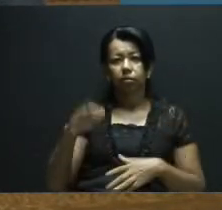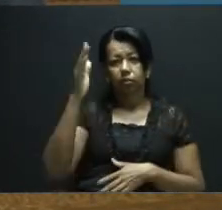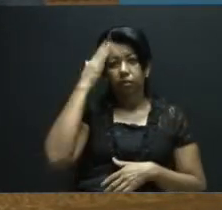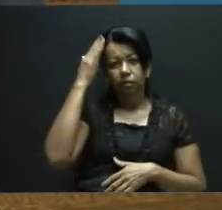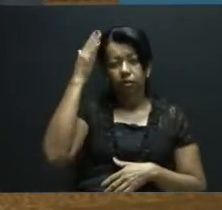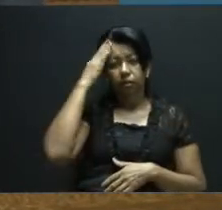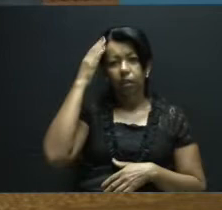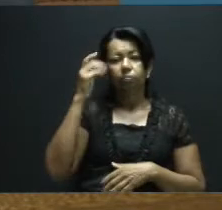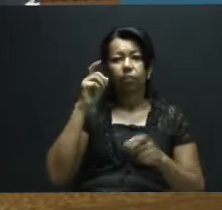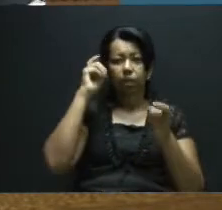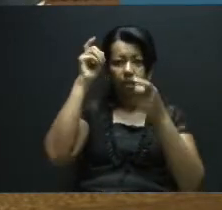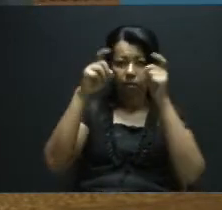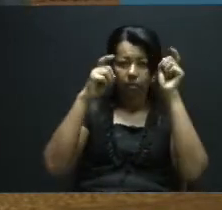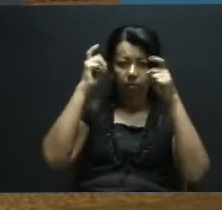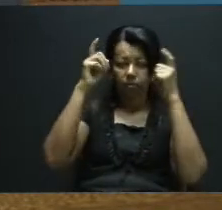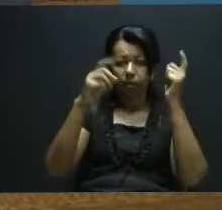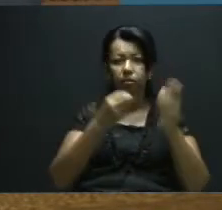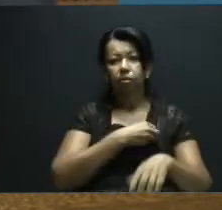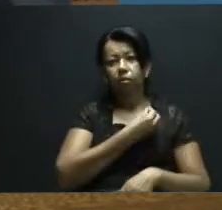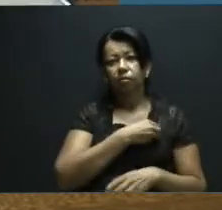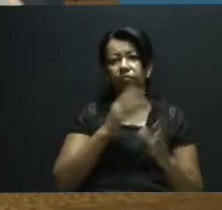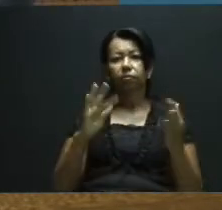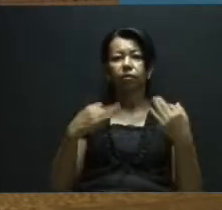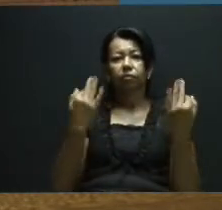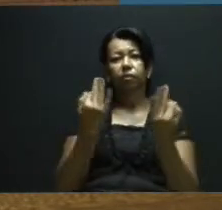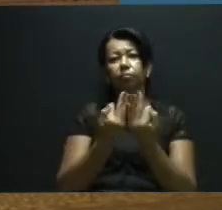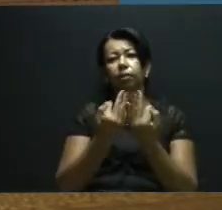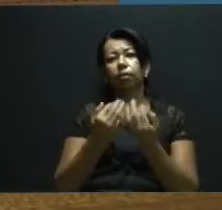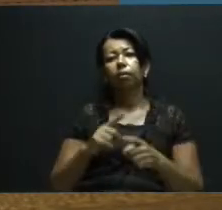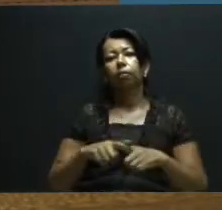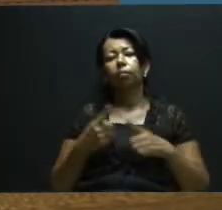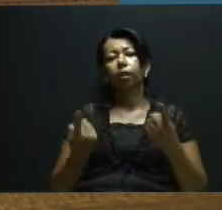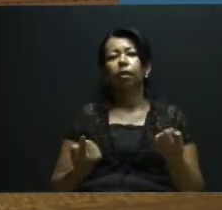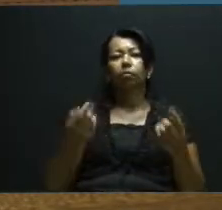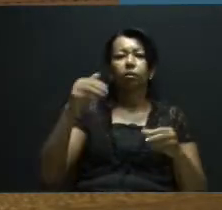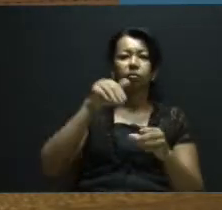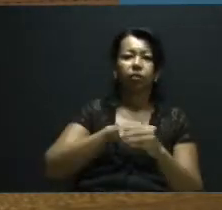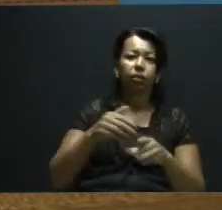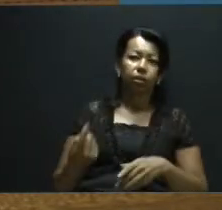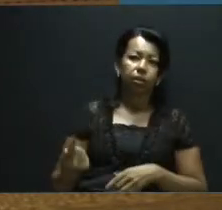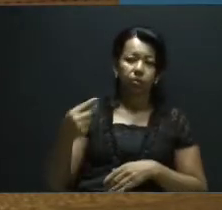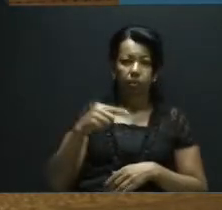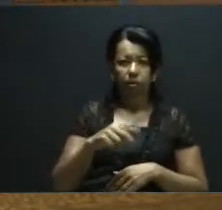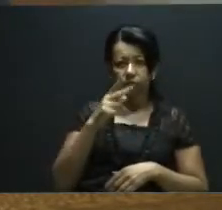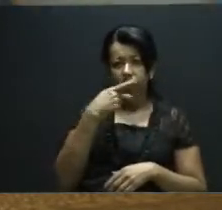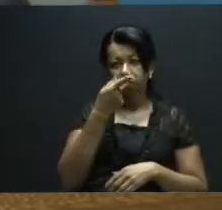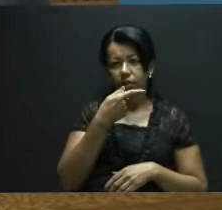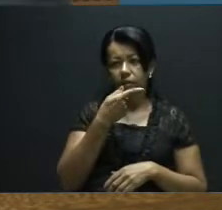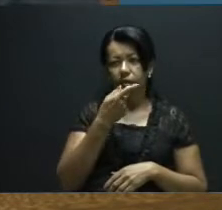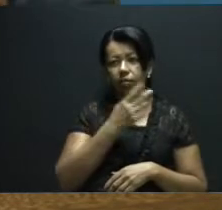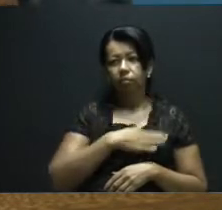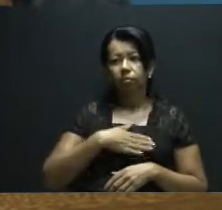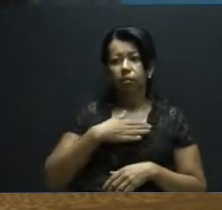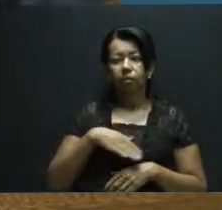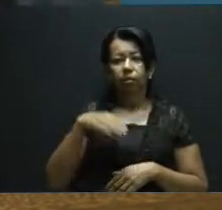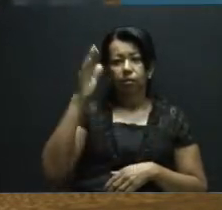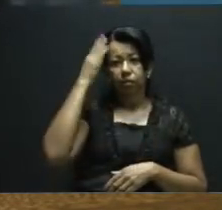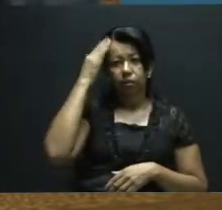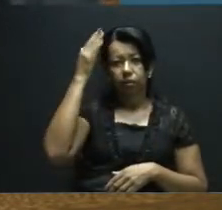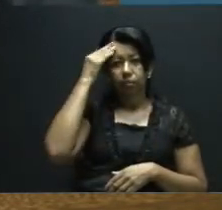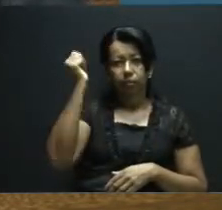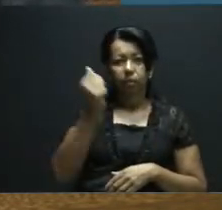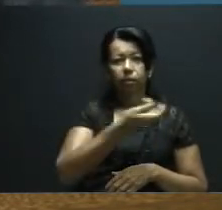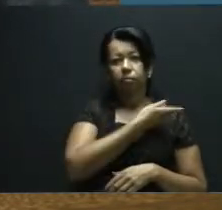desespero que a família está passando mas como estou em votação eu vou aqui que eu gostaria de saber do presidente se